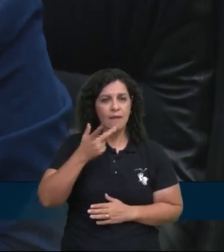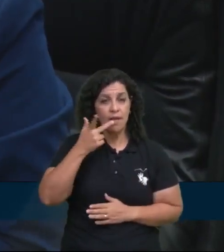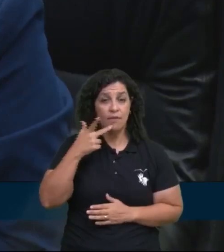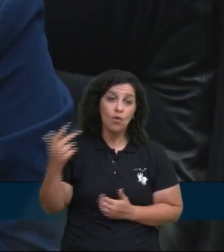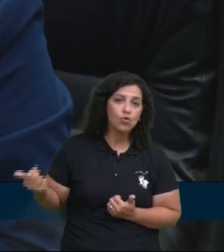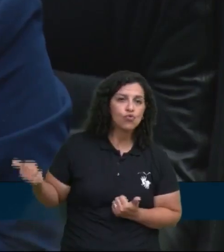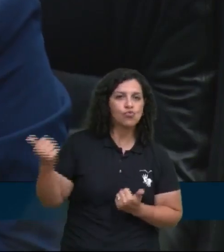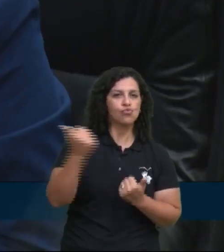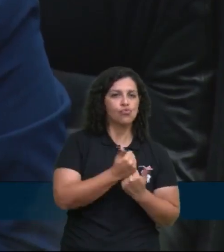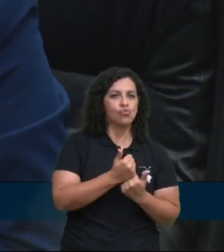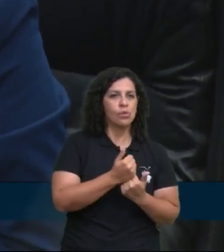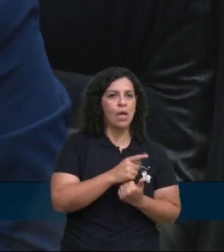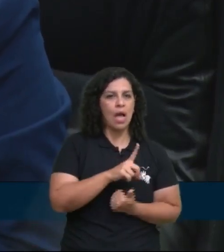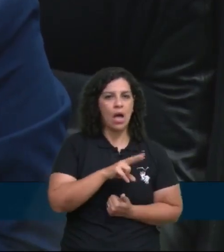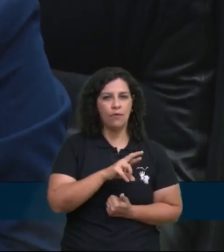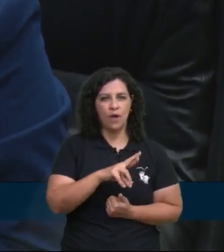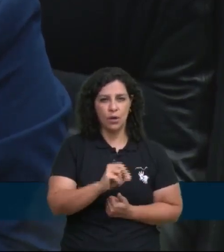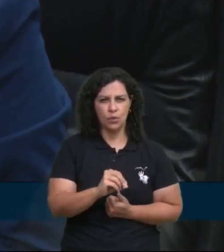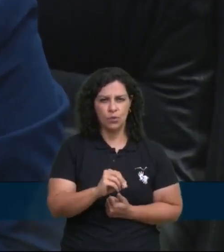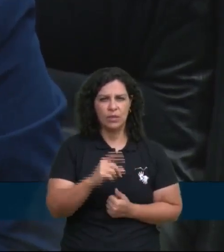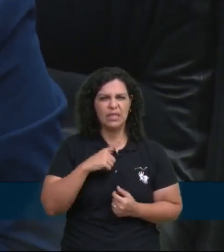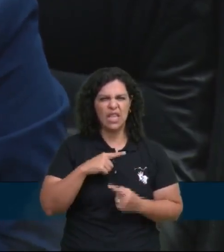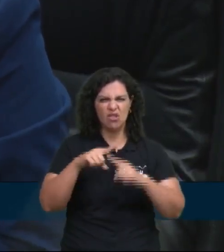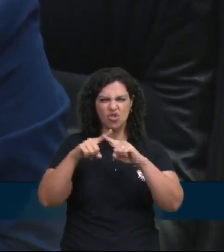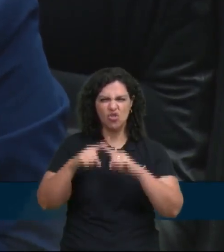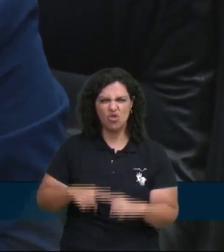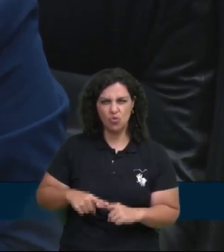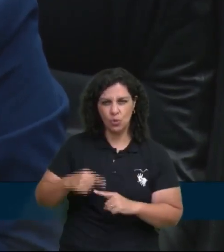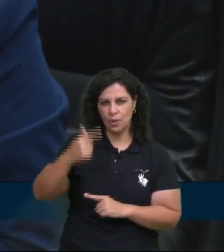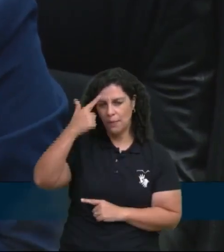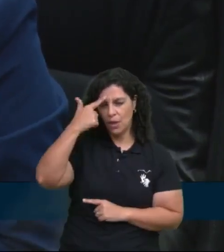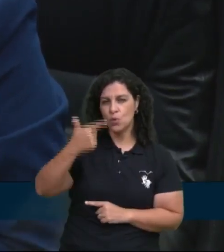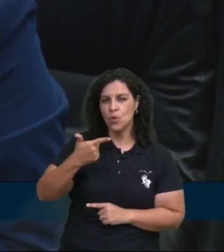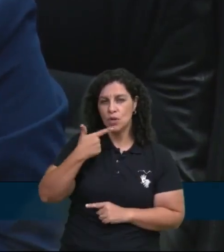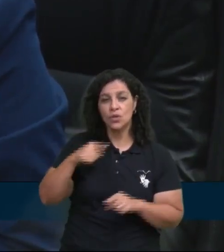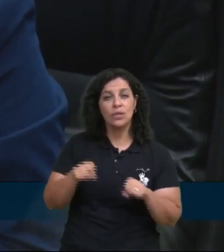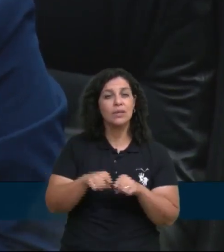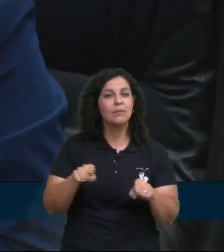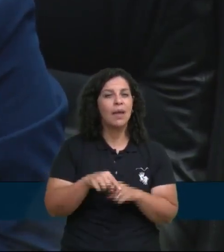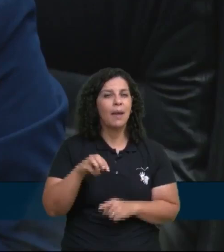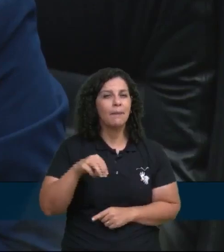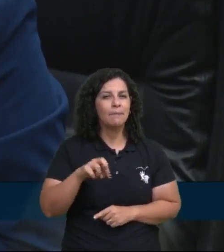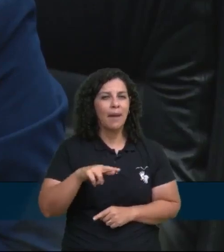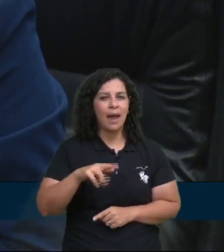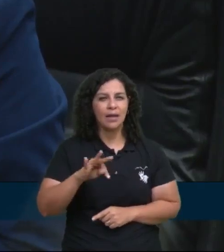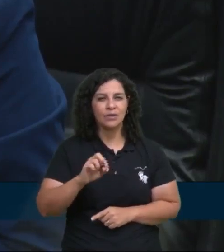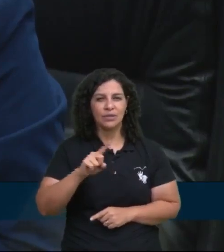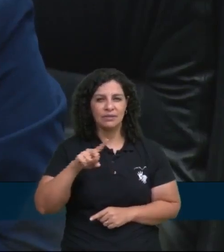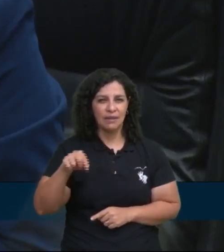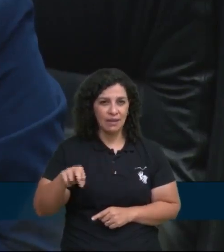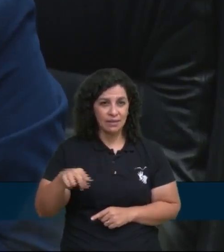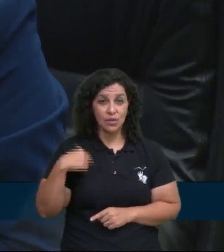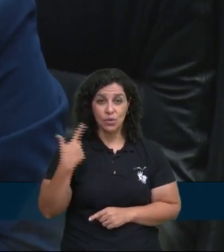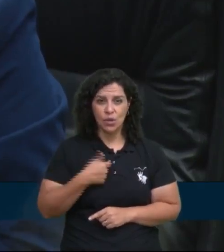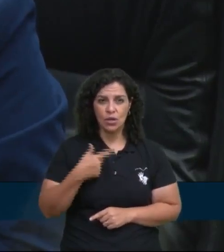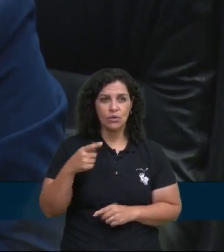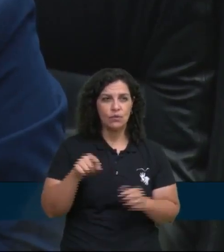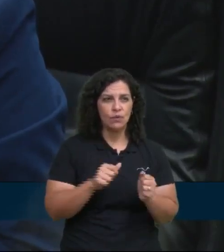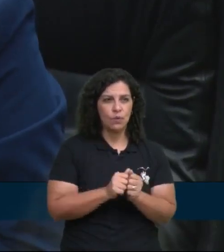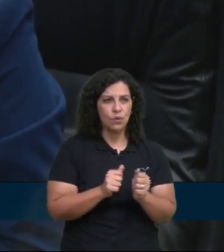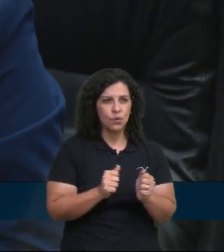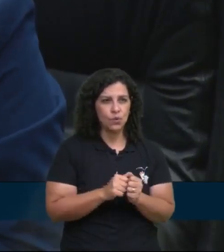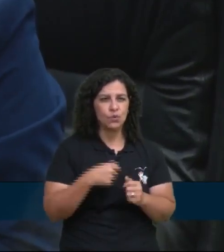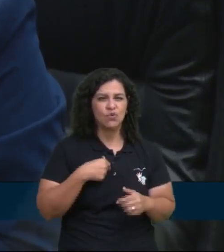Álvaro Dias. Disputava com Richa e com Martinez. E nós fomos de ponta cabeça